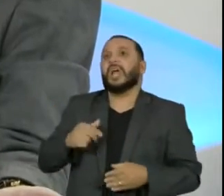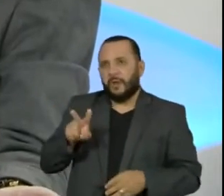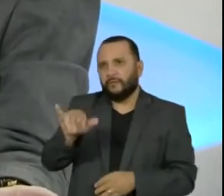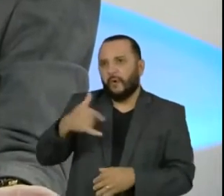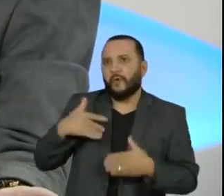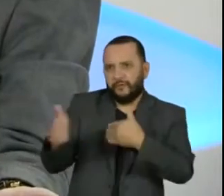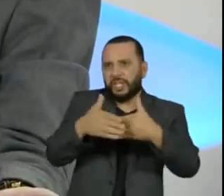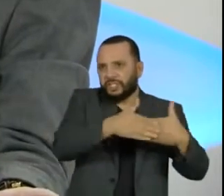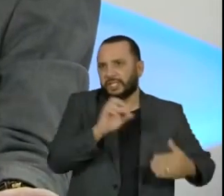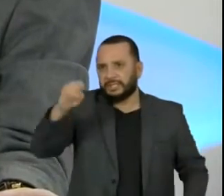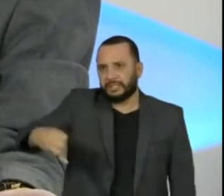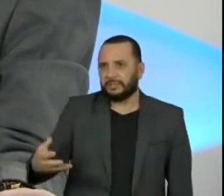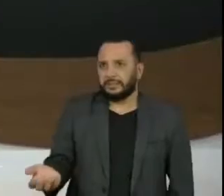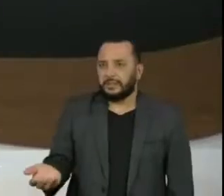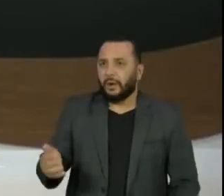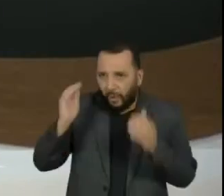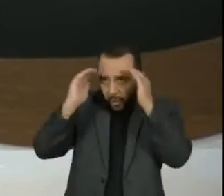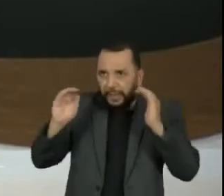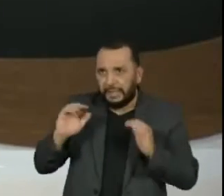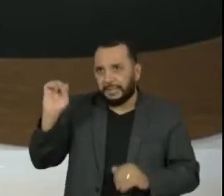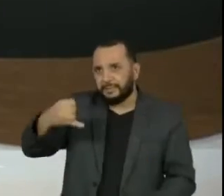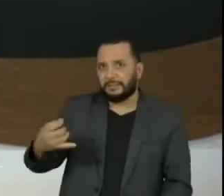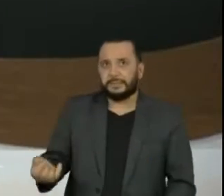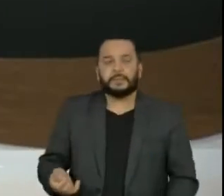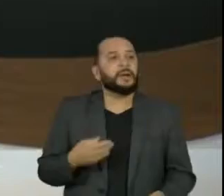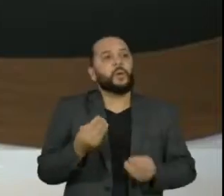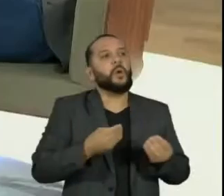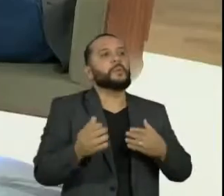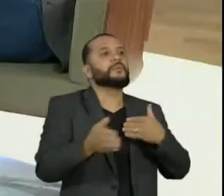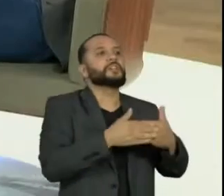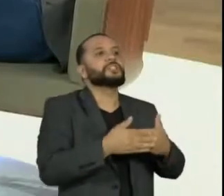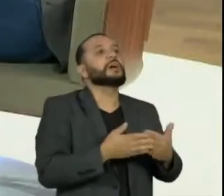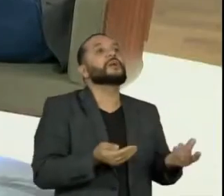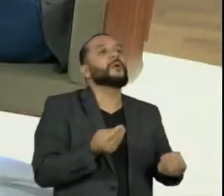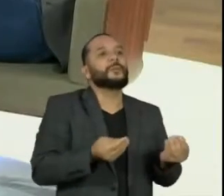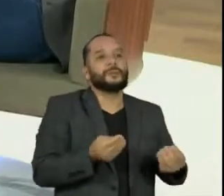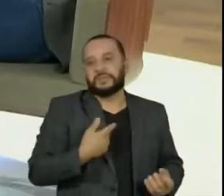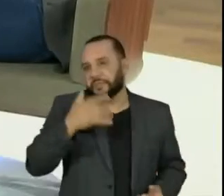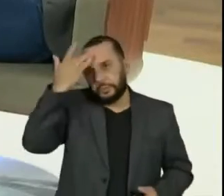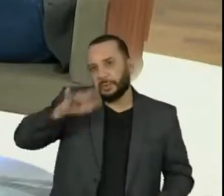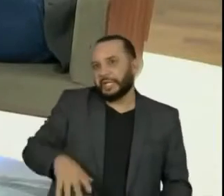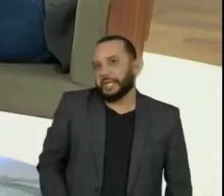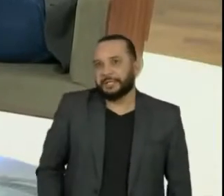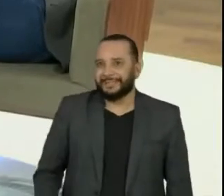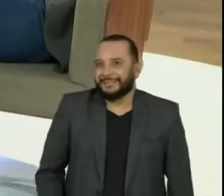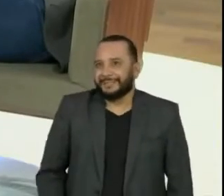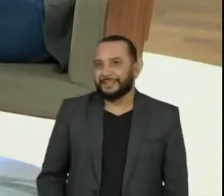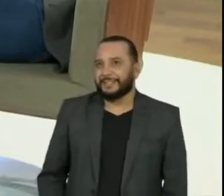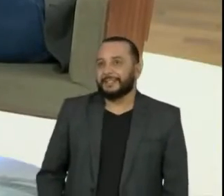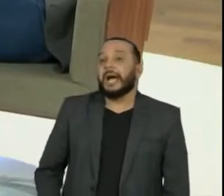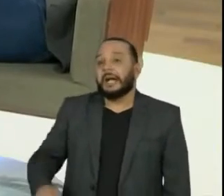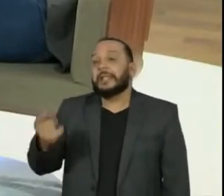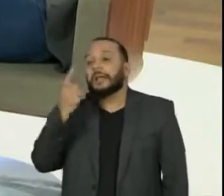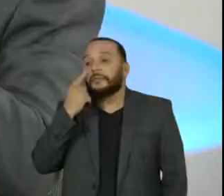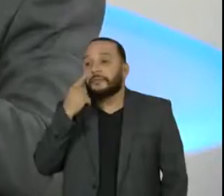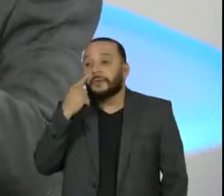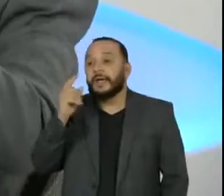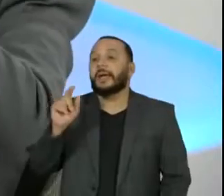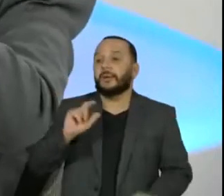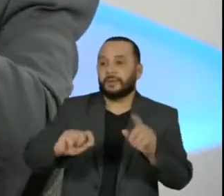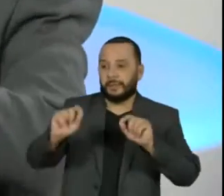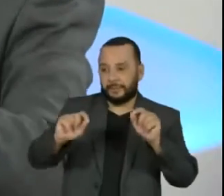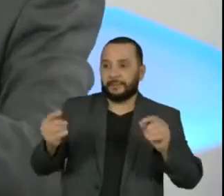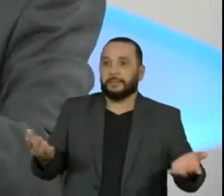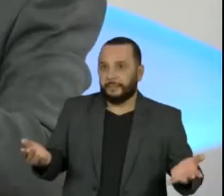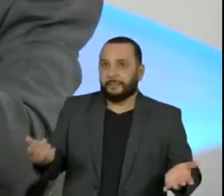que eu vou fazer. Mas é fechar em que nível? Não sei, porque eu tenho que ver o crescimento. Hoje nós estamos estáveis.